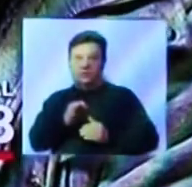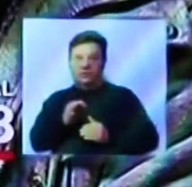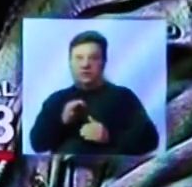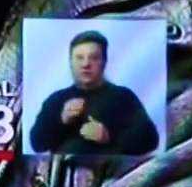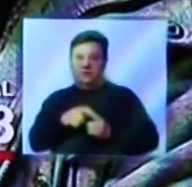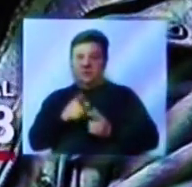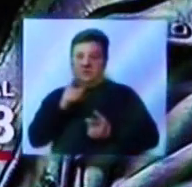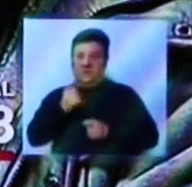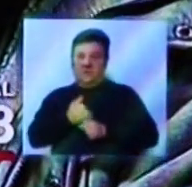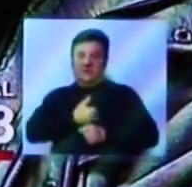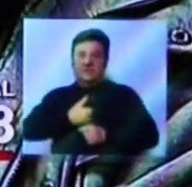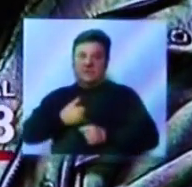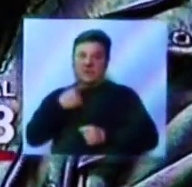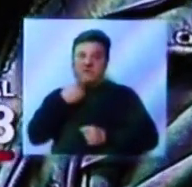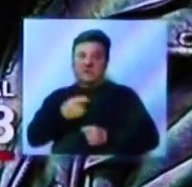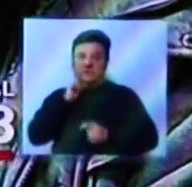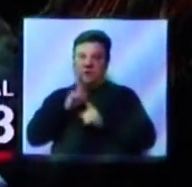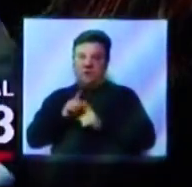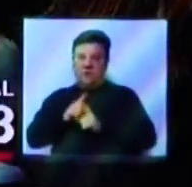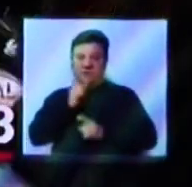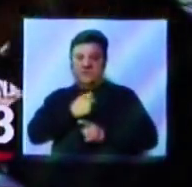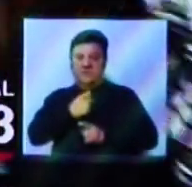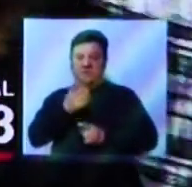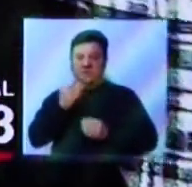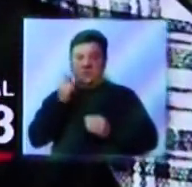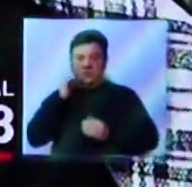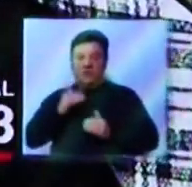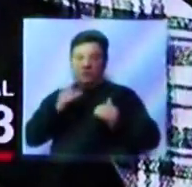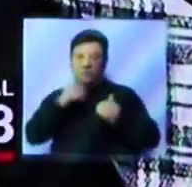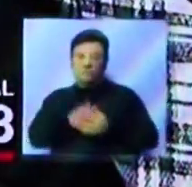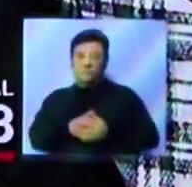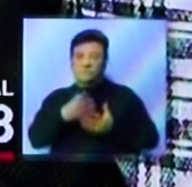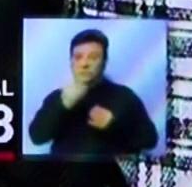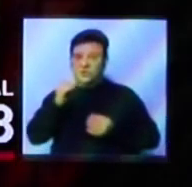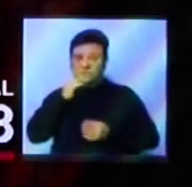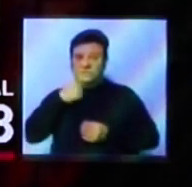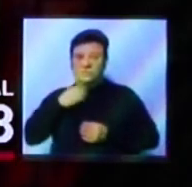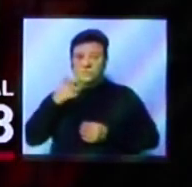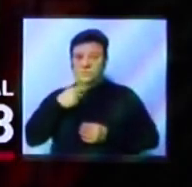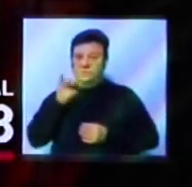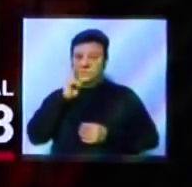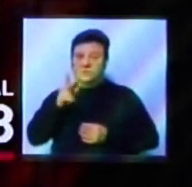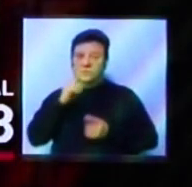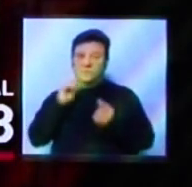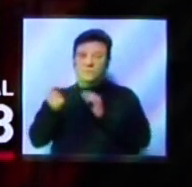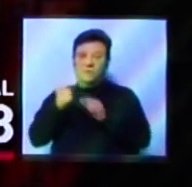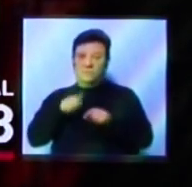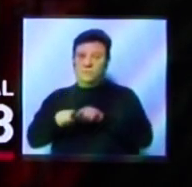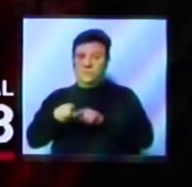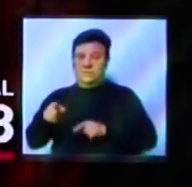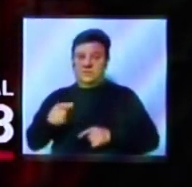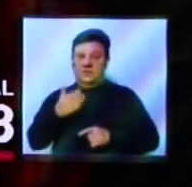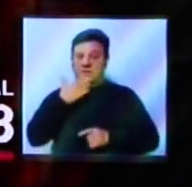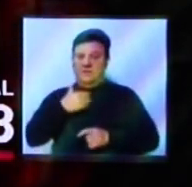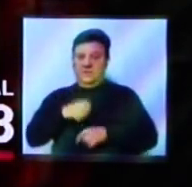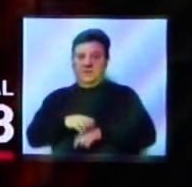Um desemprego que diz continua a ser muito elevado. Muitas vezes a gente, quando assiste ao debate político, dá a